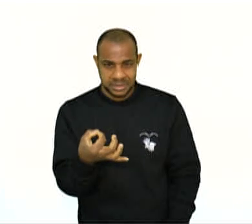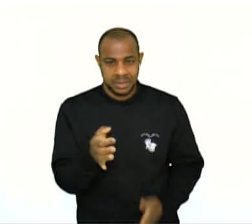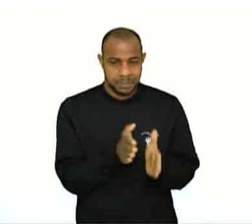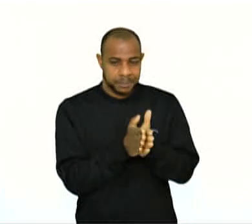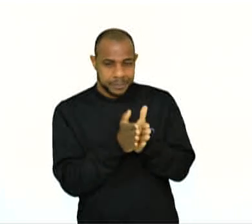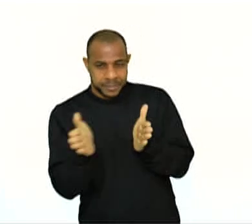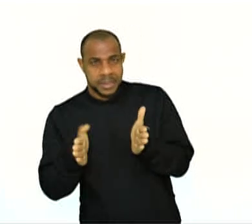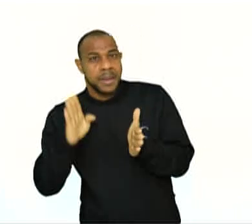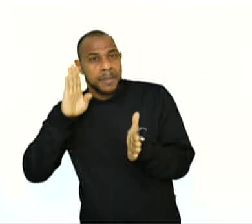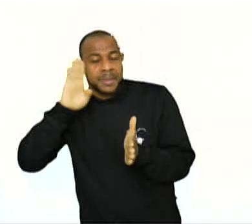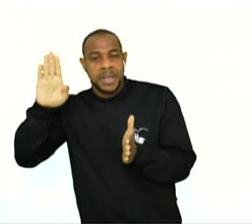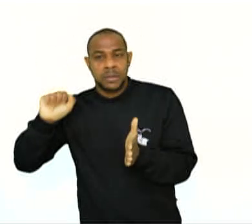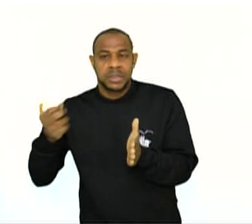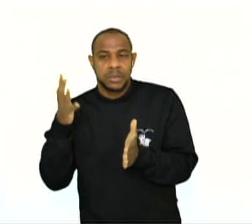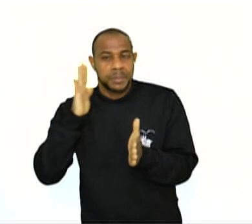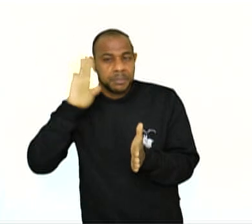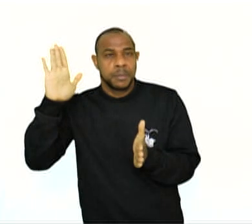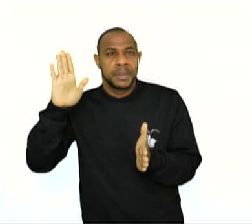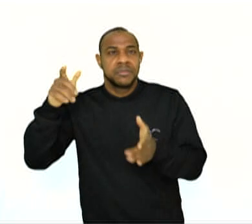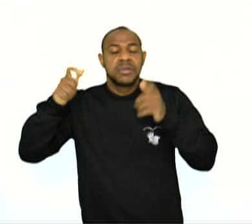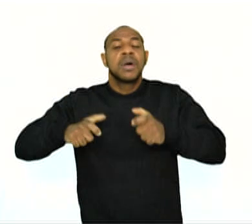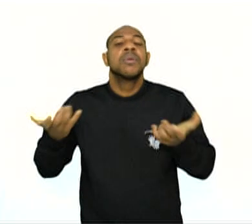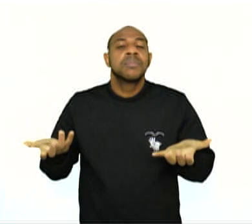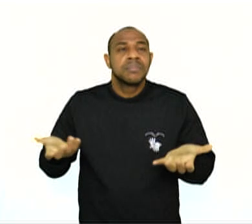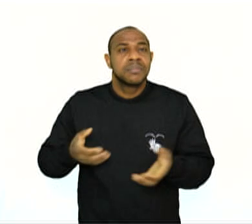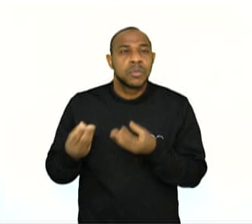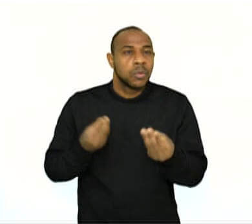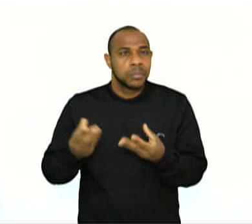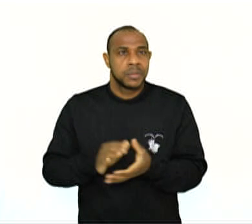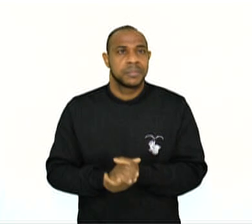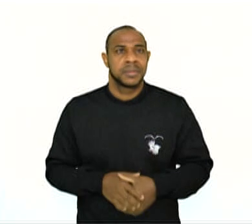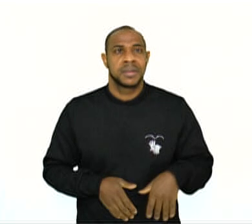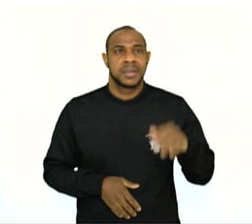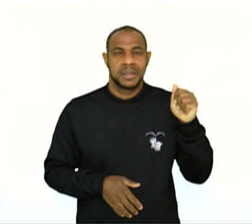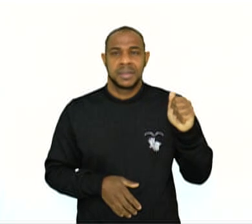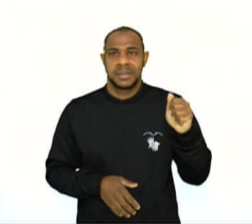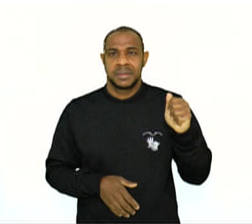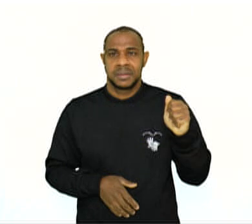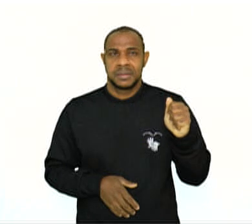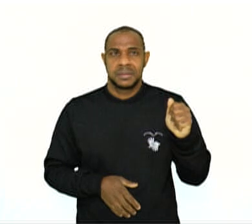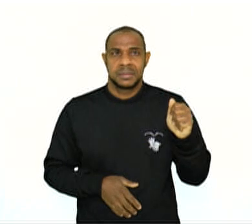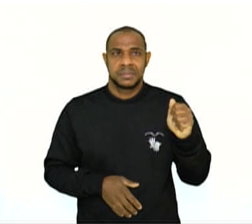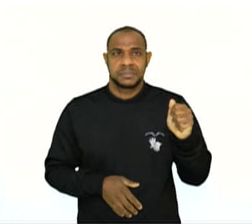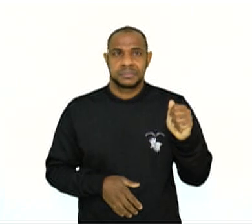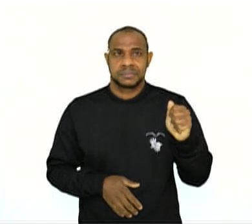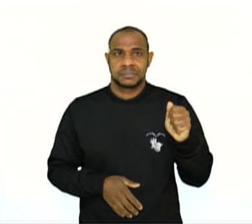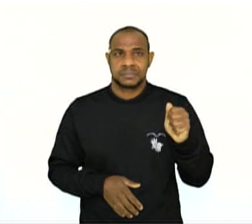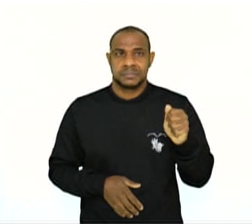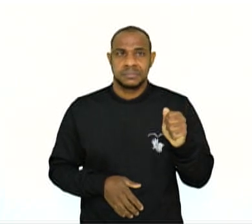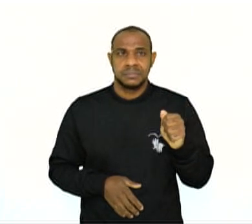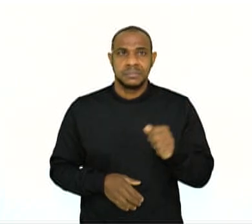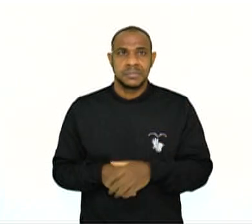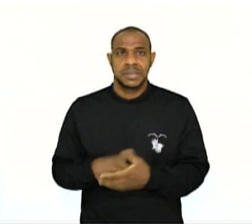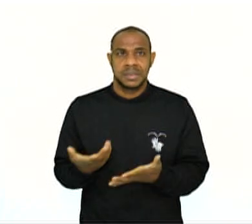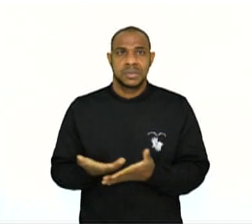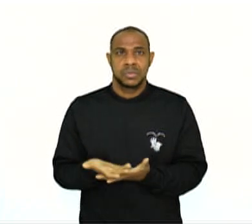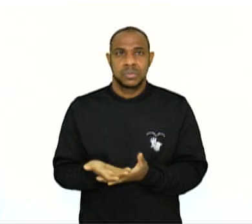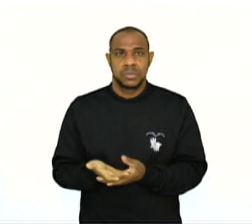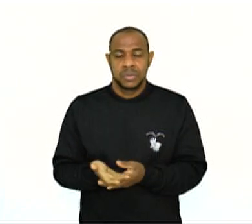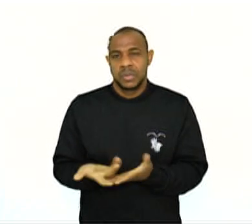decorreram principalmente, veja lá, letra A, da manipulação política empreendida pelo governo João